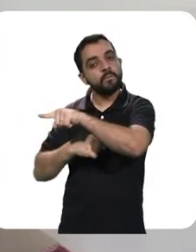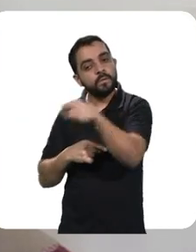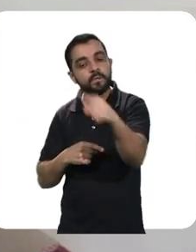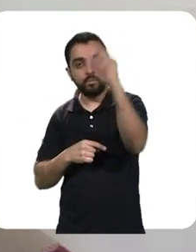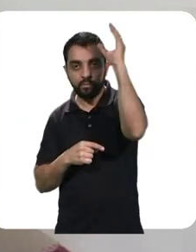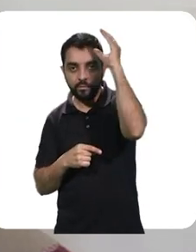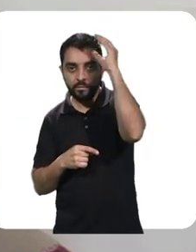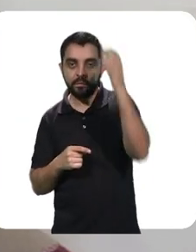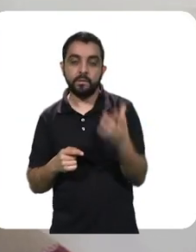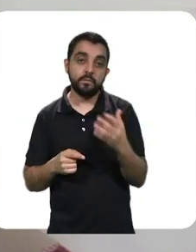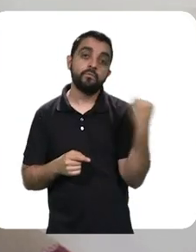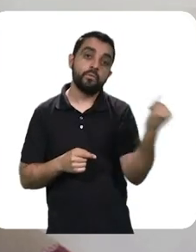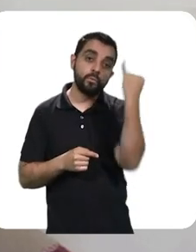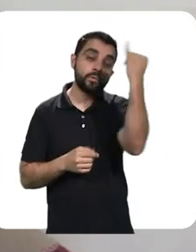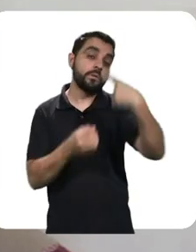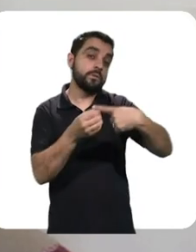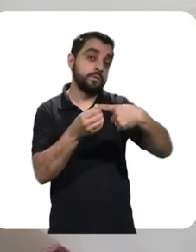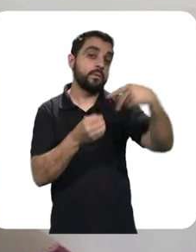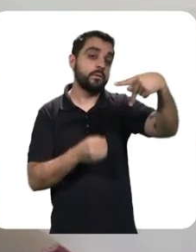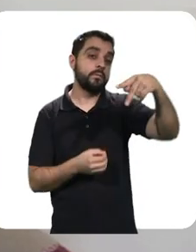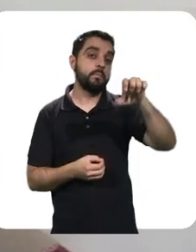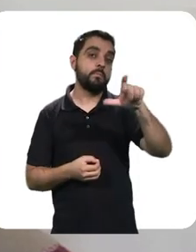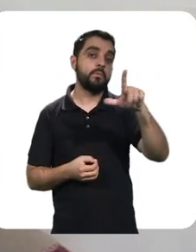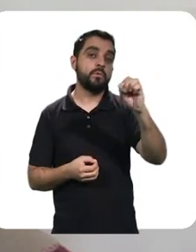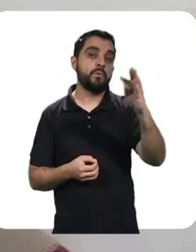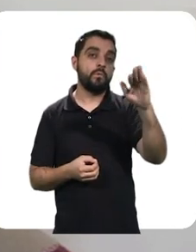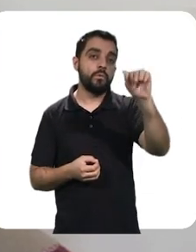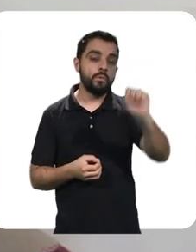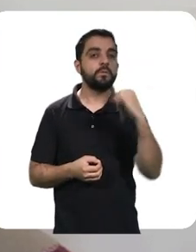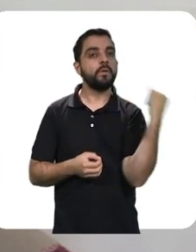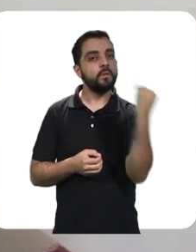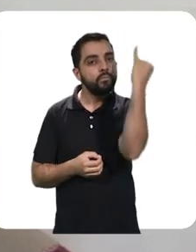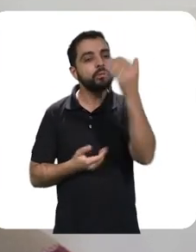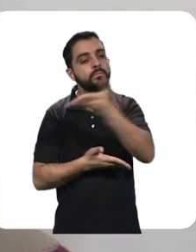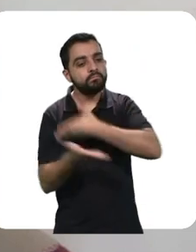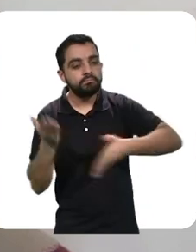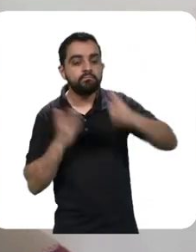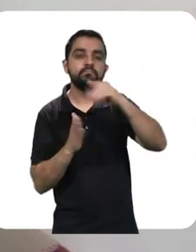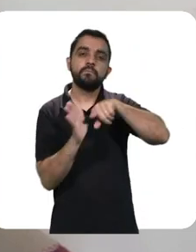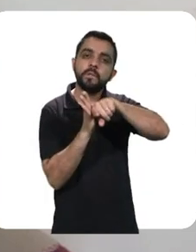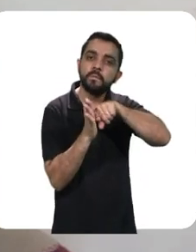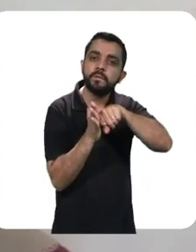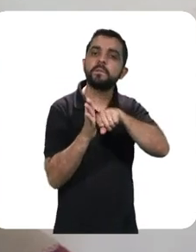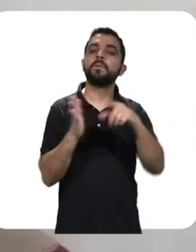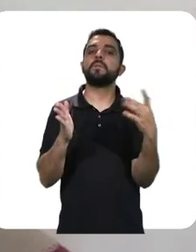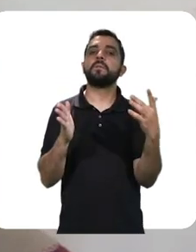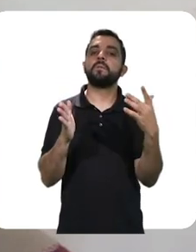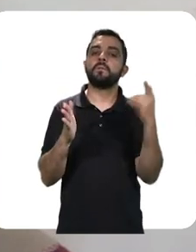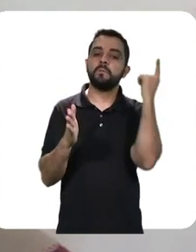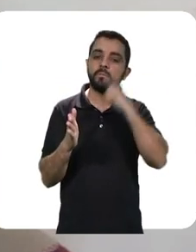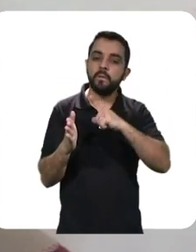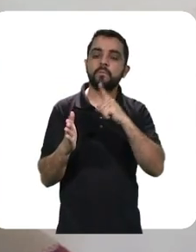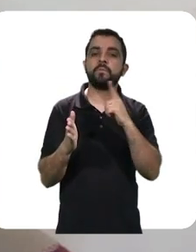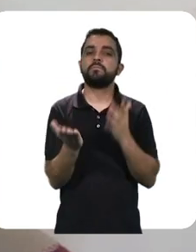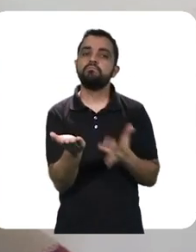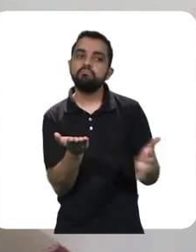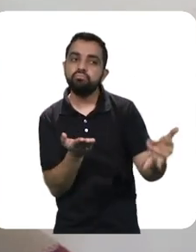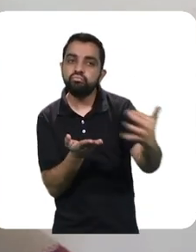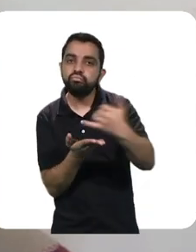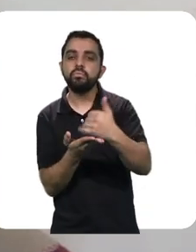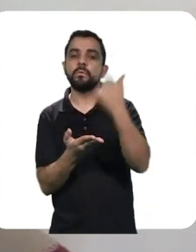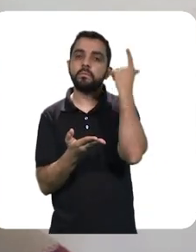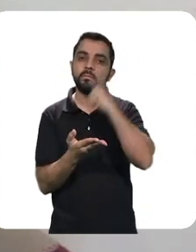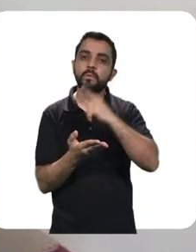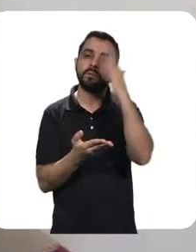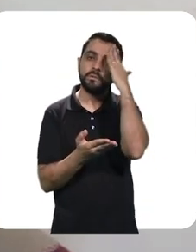Parabéns à iniciativa de Pelotas, eu acho que toda a comunidade envolvida, acadêmica envolvida, junto com as comunidades